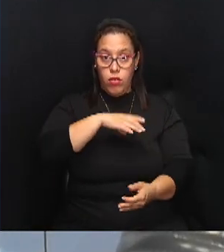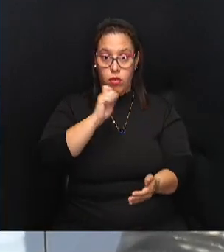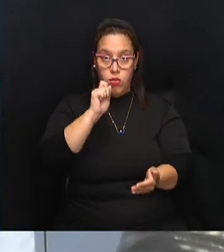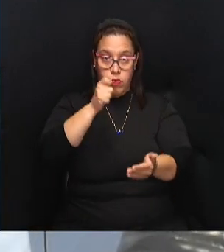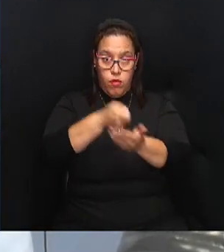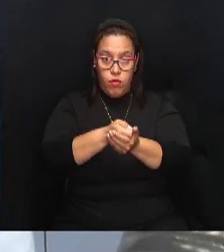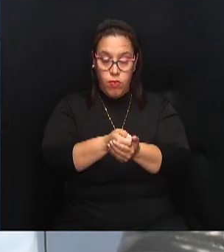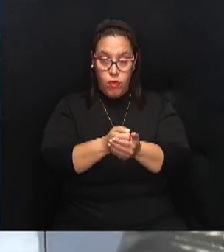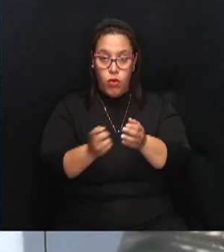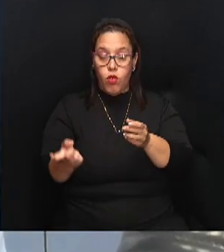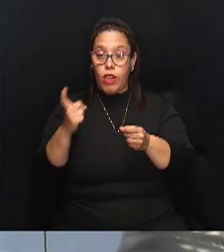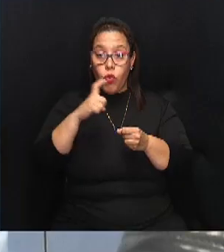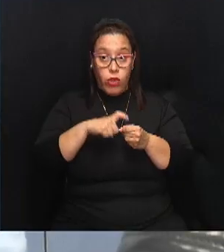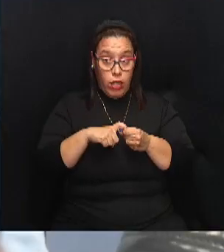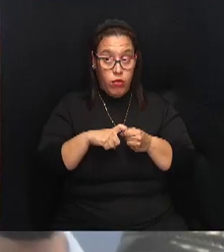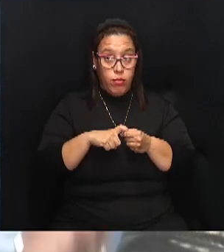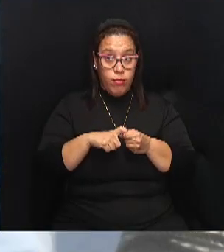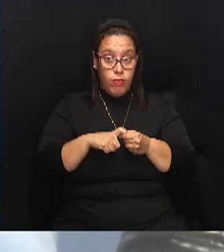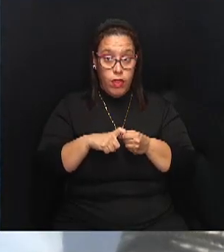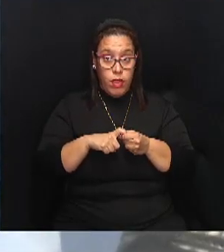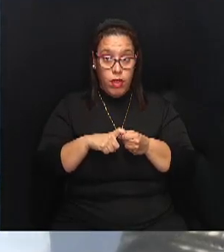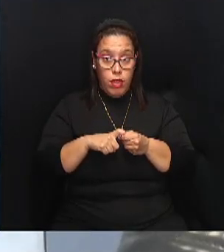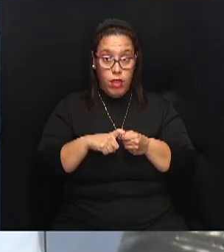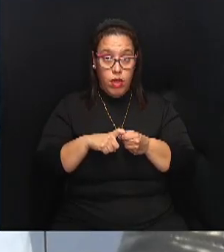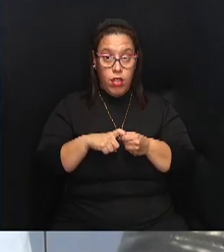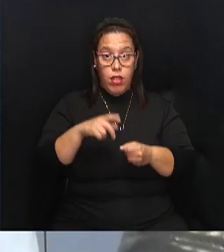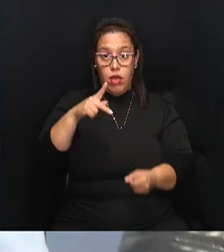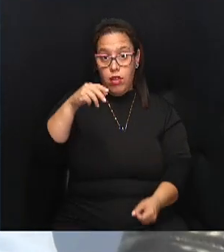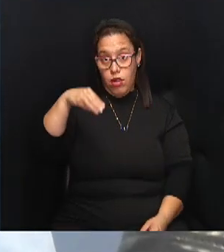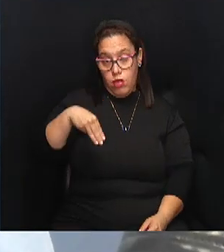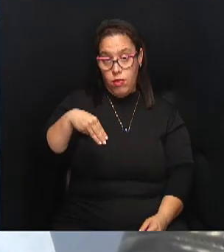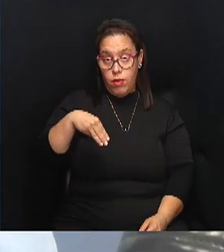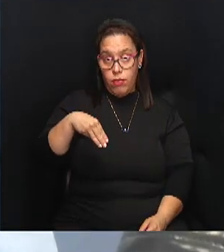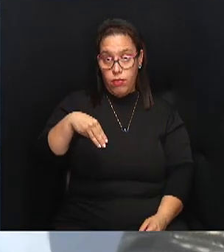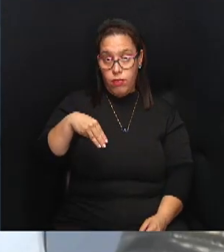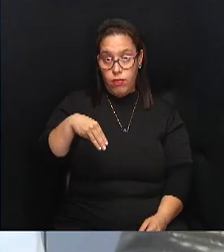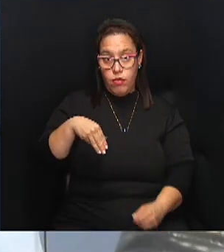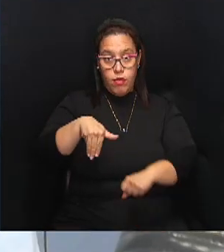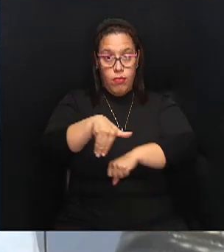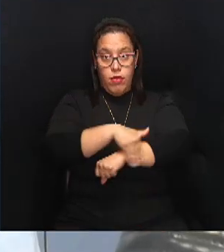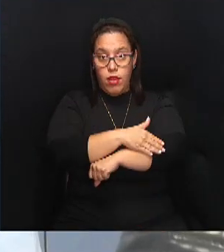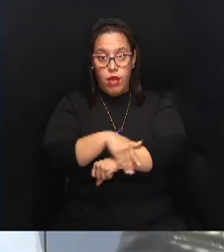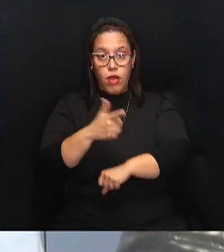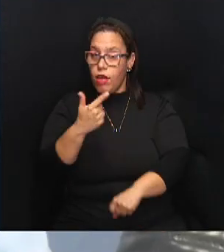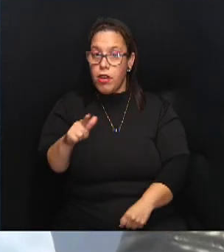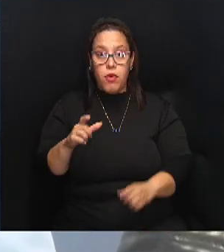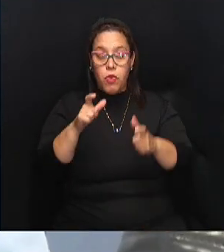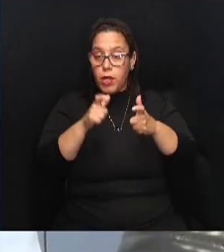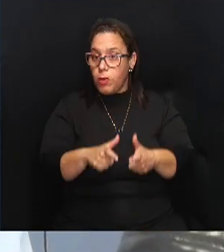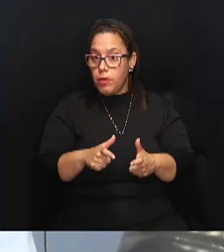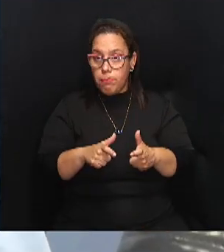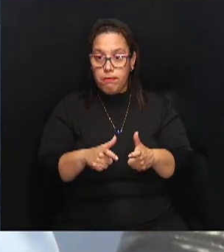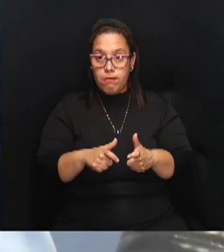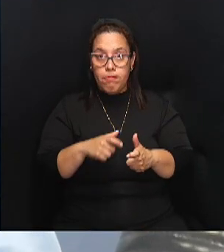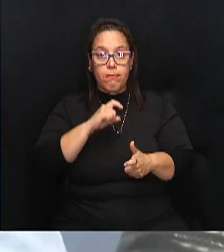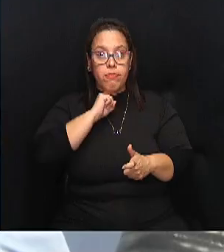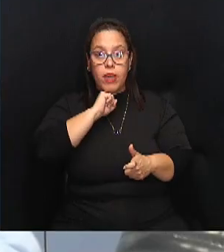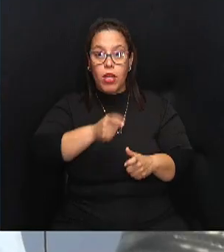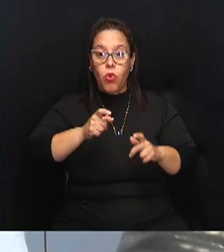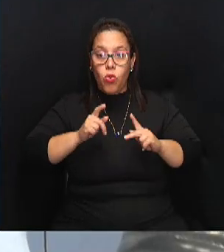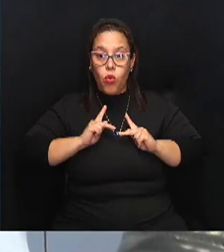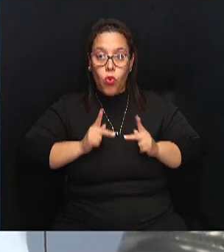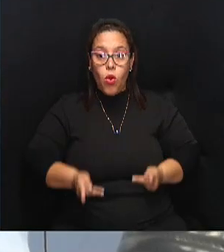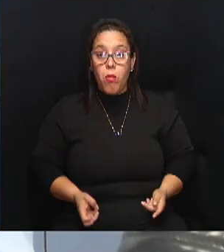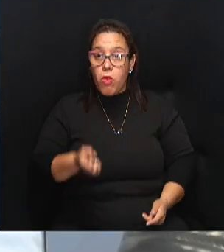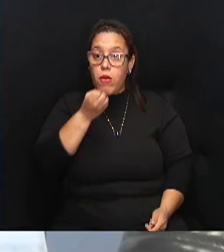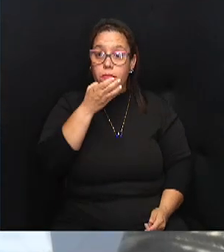sua passagem para voltar, e se aprontar, a PM está aqui. A rua não é o seu lugar. Não é lugar de nenhum ser humano, pelo bem